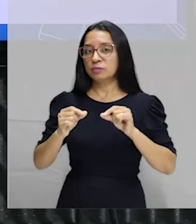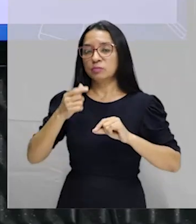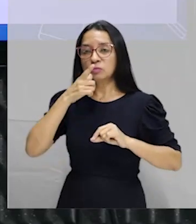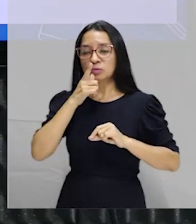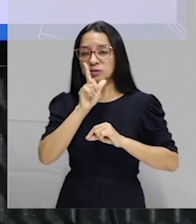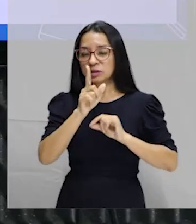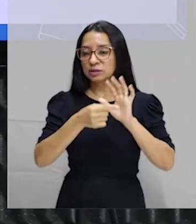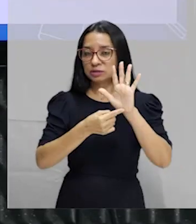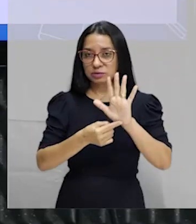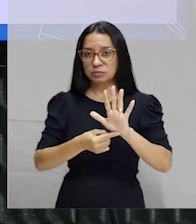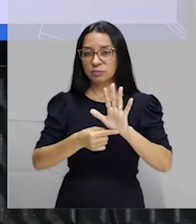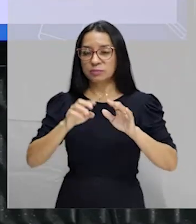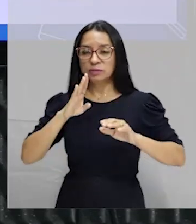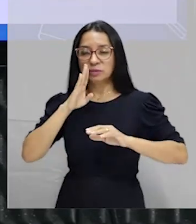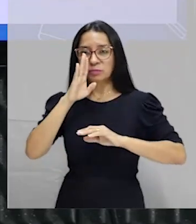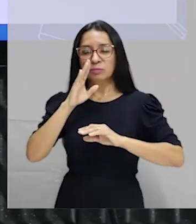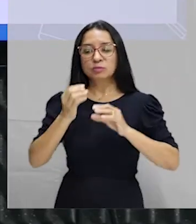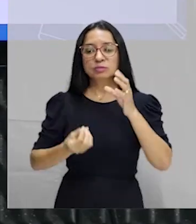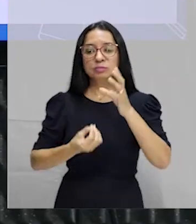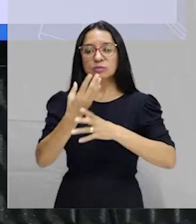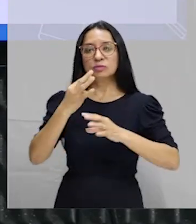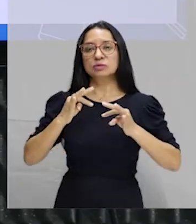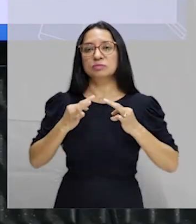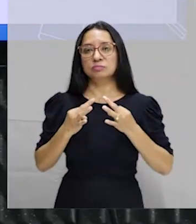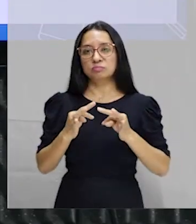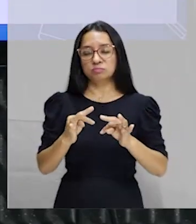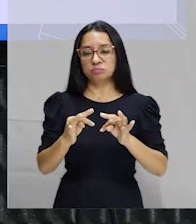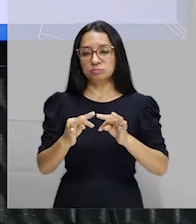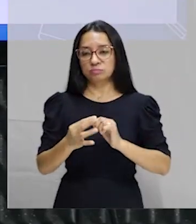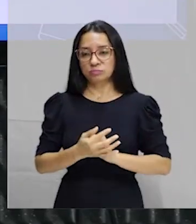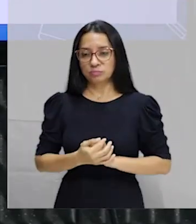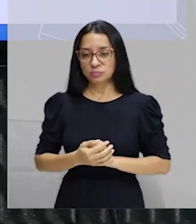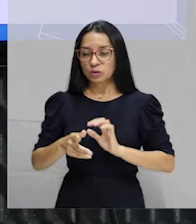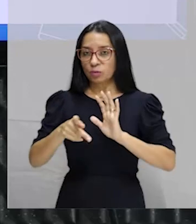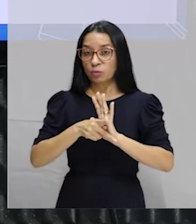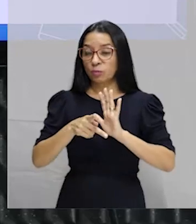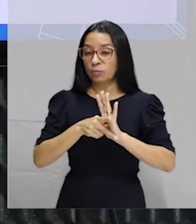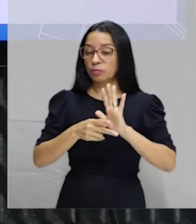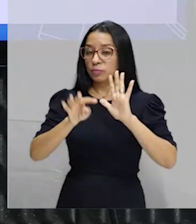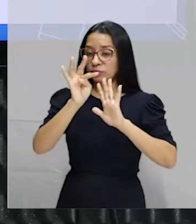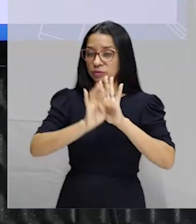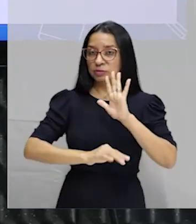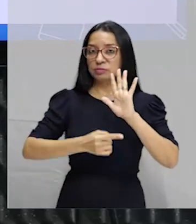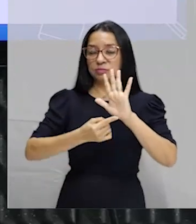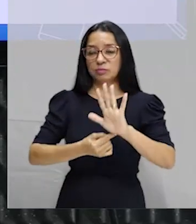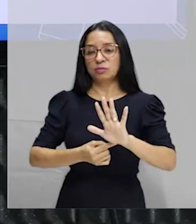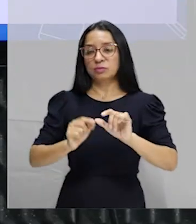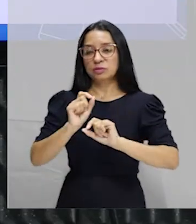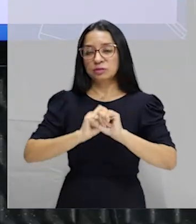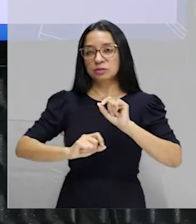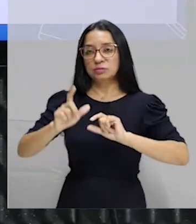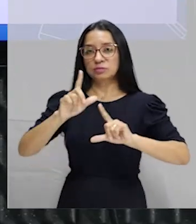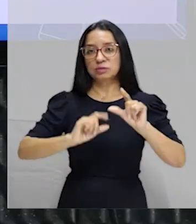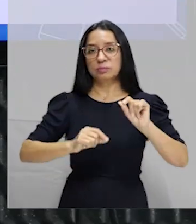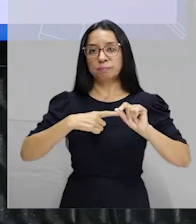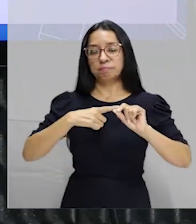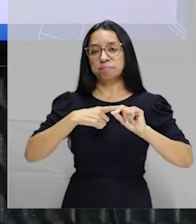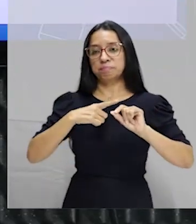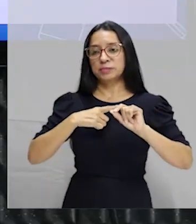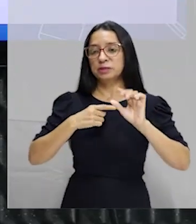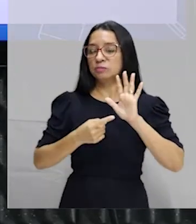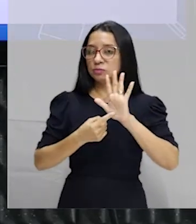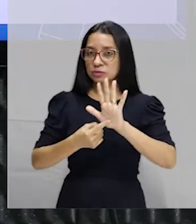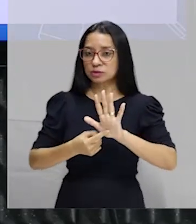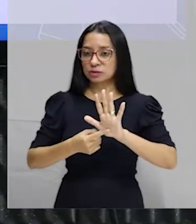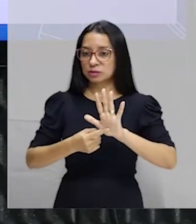Principalmente na produção tecnológica, né? Como o próprio texto ele te diz, a população japonesa ela vai ter um grande destaque mesmo de